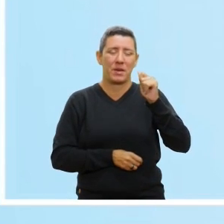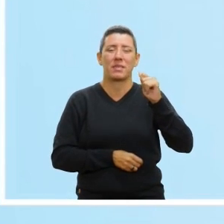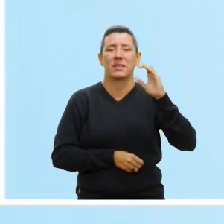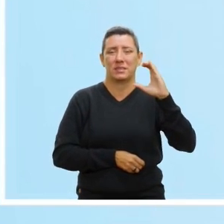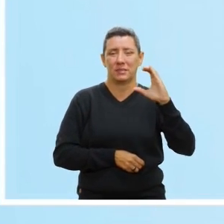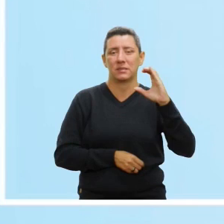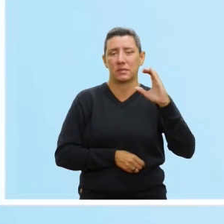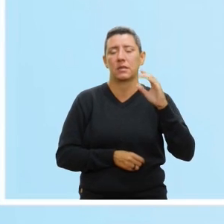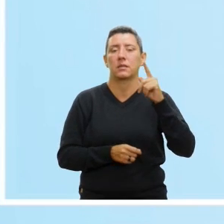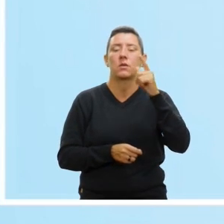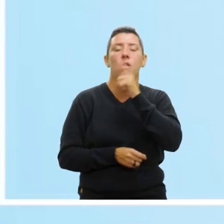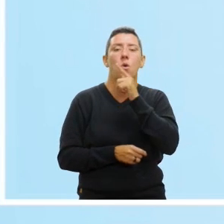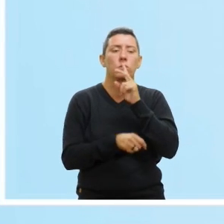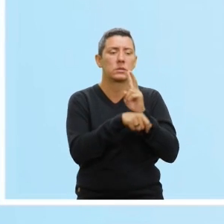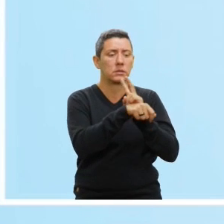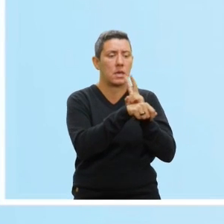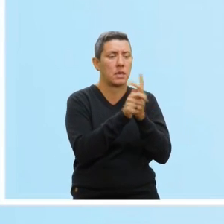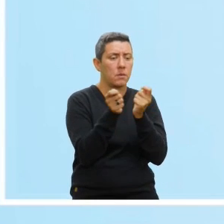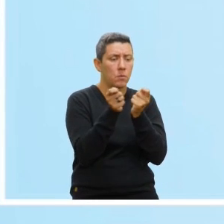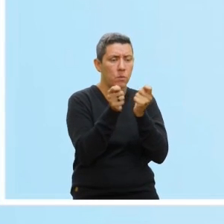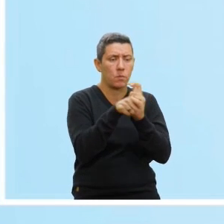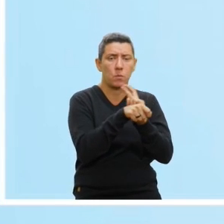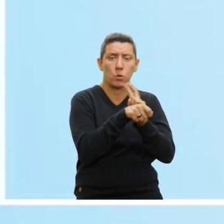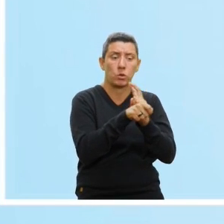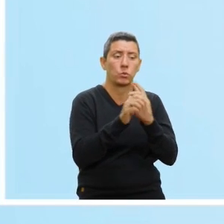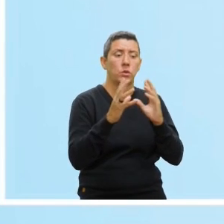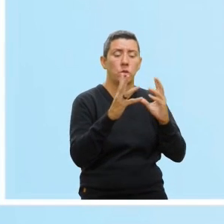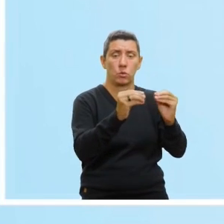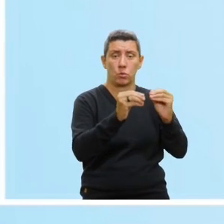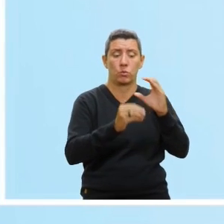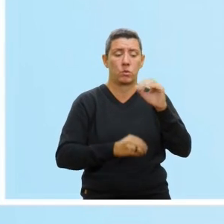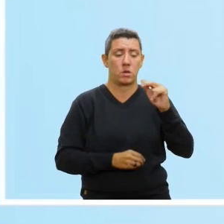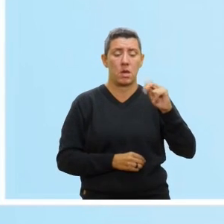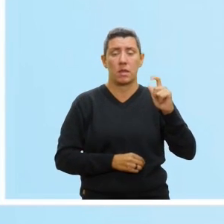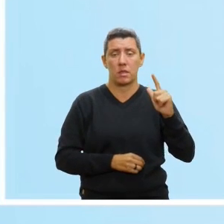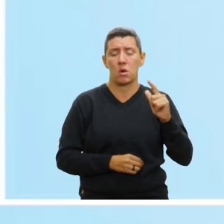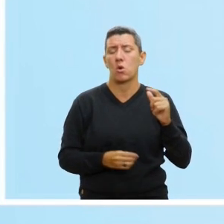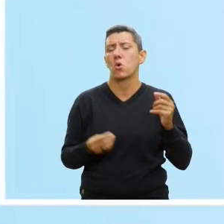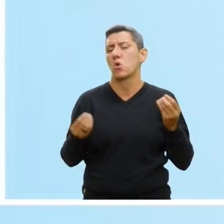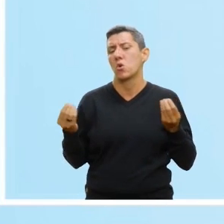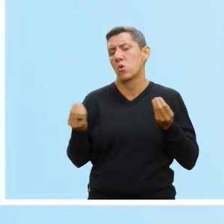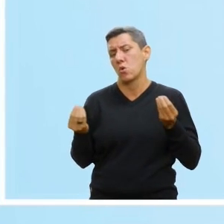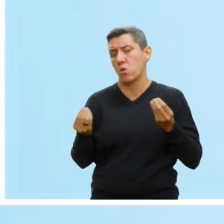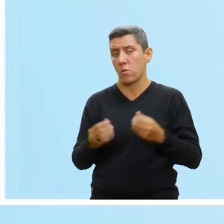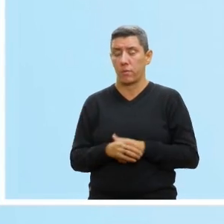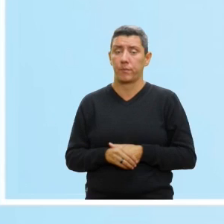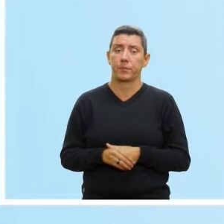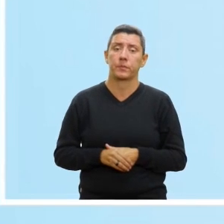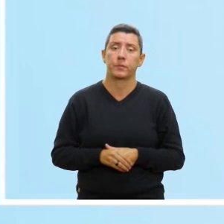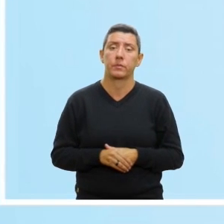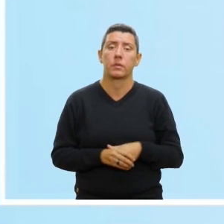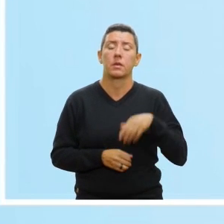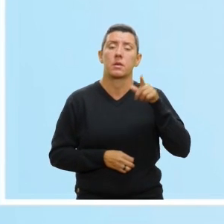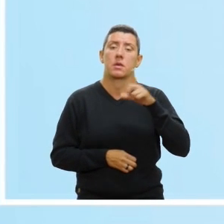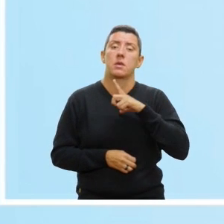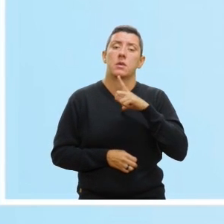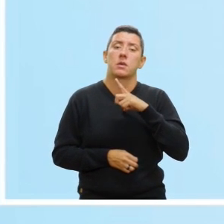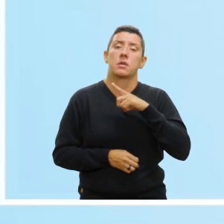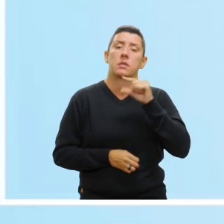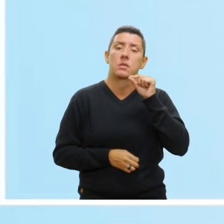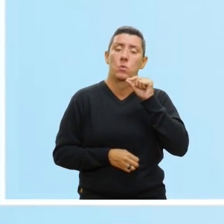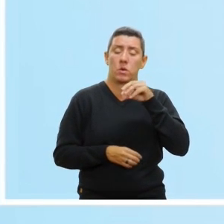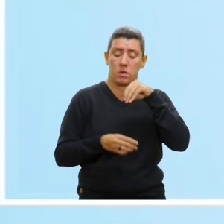unidade que consegue monitorar esses canais. E como que ele faz isso? O amplificador, ele possui uma porta de monitoramento que ele